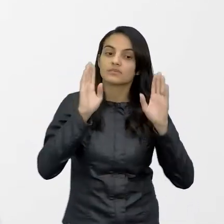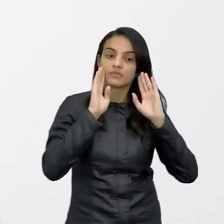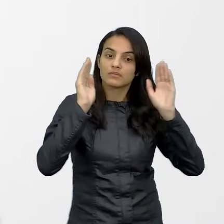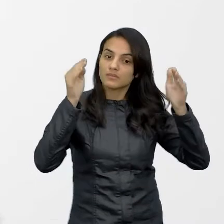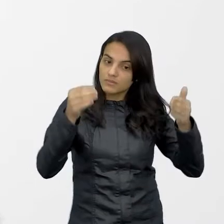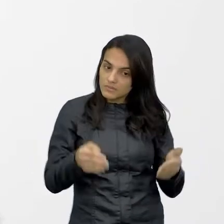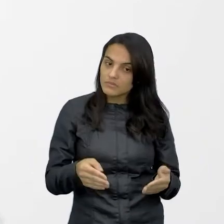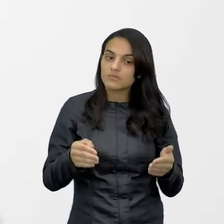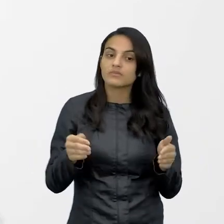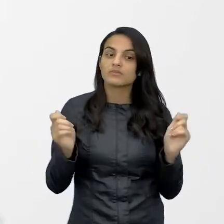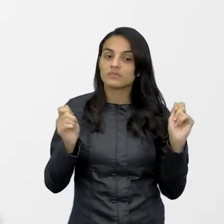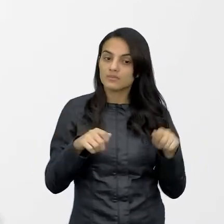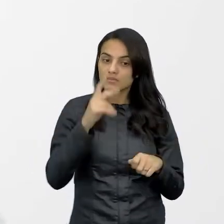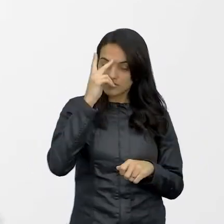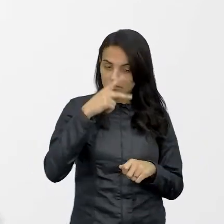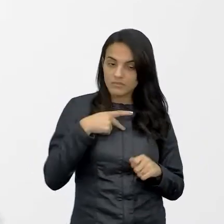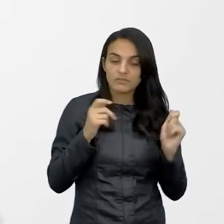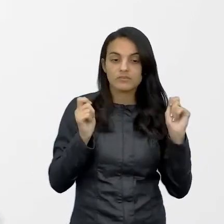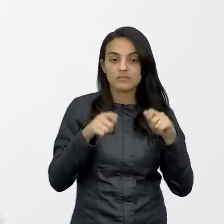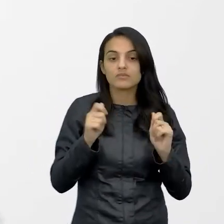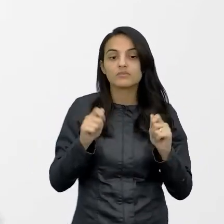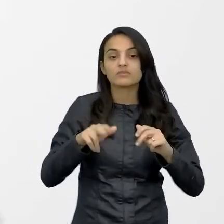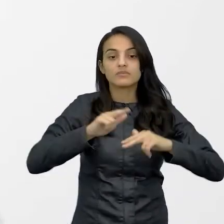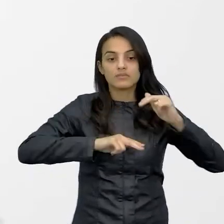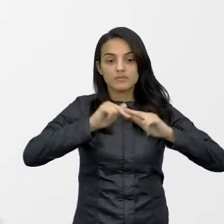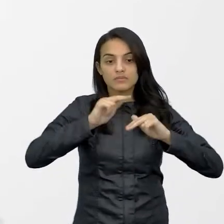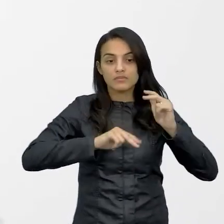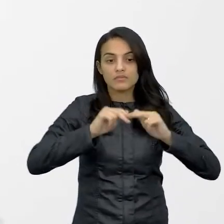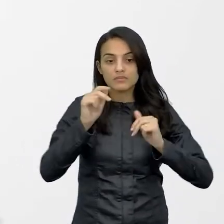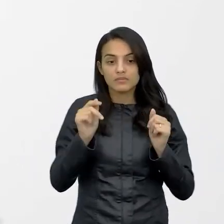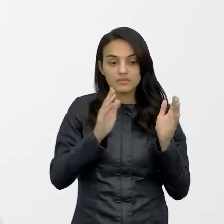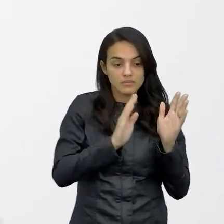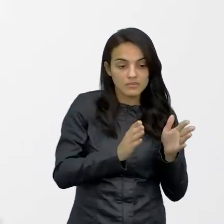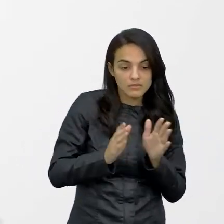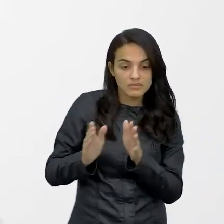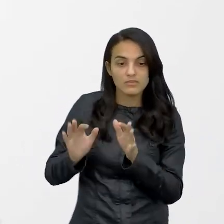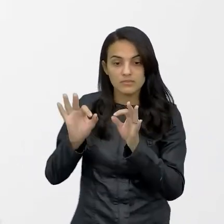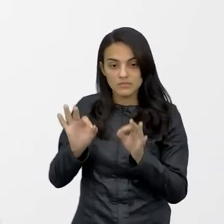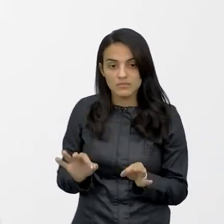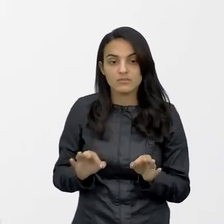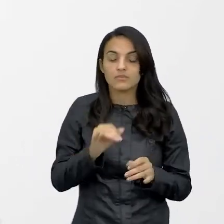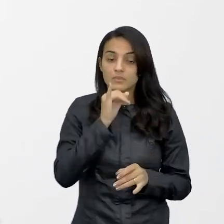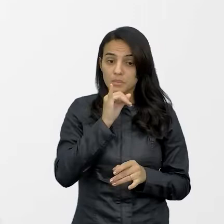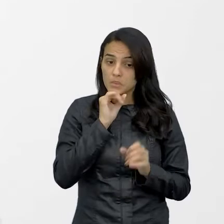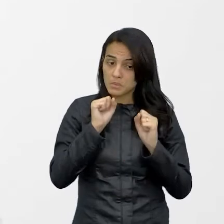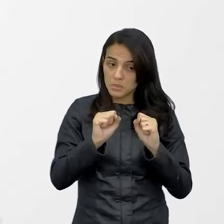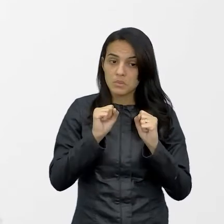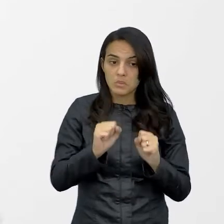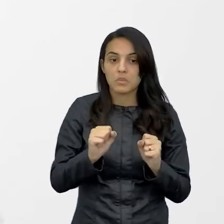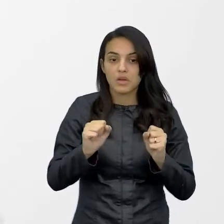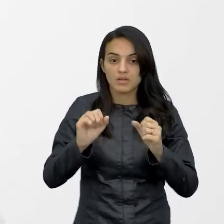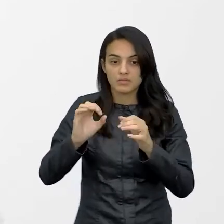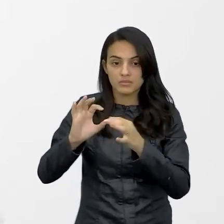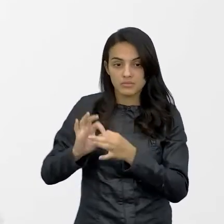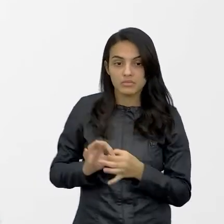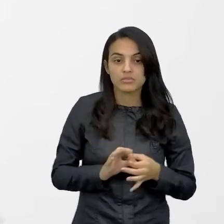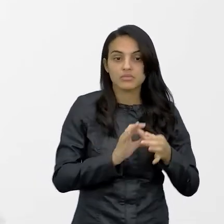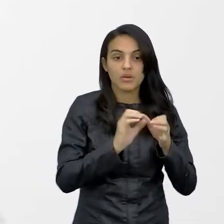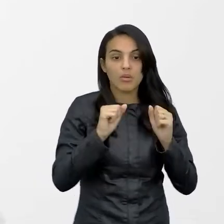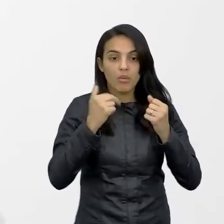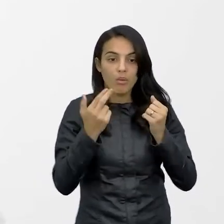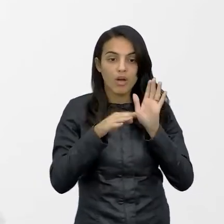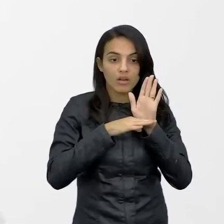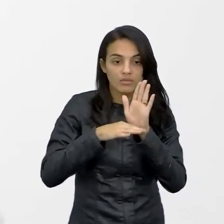grau de autonomia, vem a capacidade de elementos para se auto-organizar. Eles podem sincronizar seus estados ou